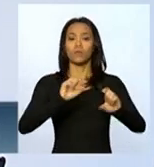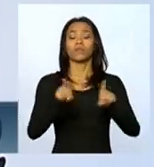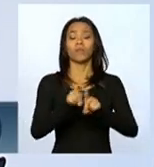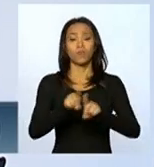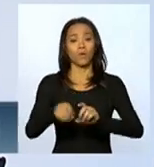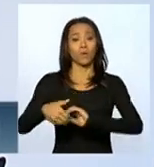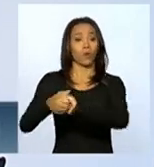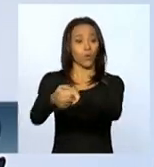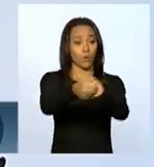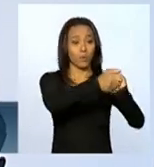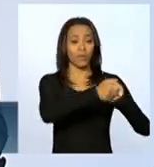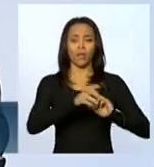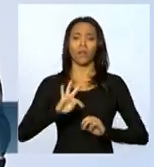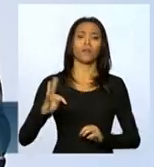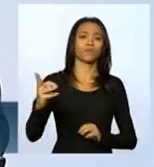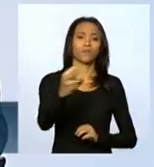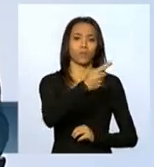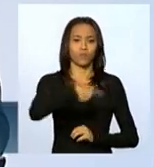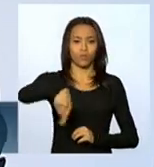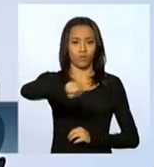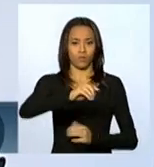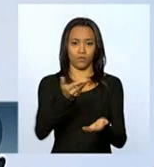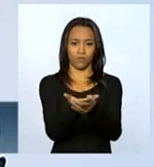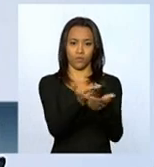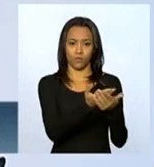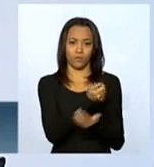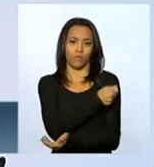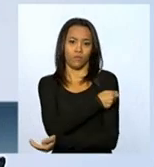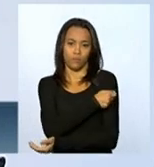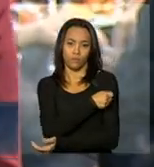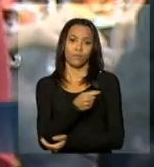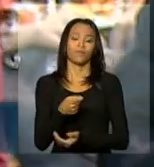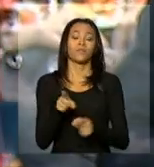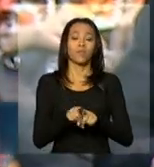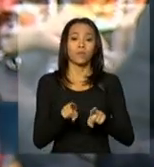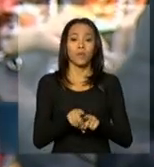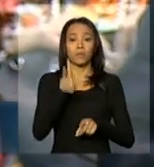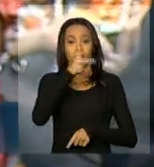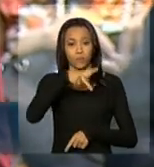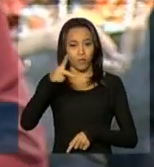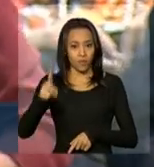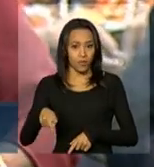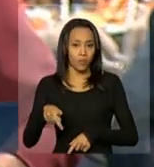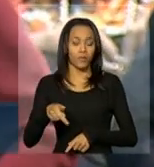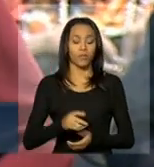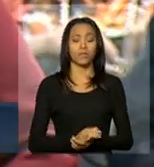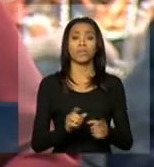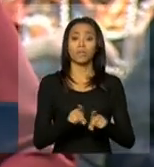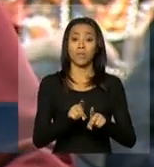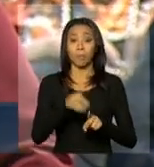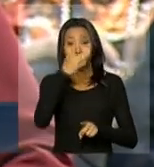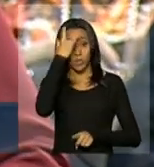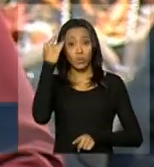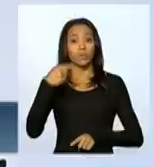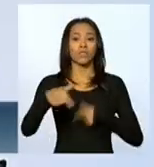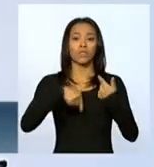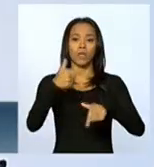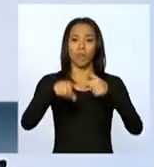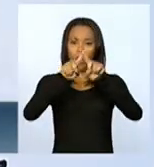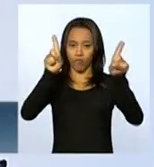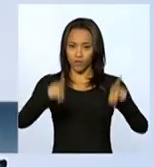a comunidade acadêmica aqui presente, na pessoa dos professores, estudantes e funcionários,